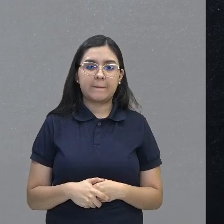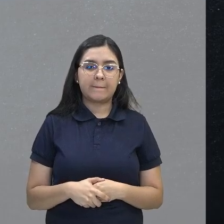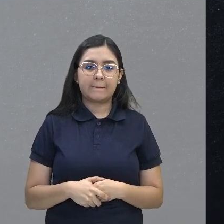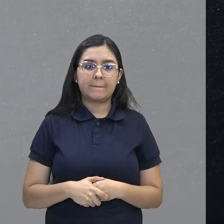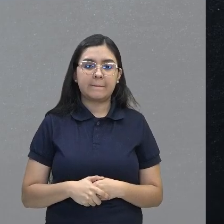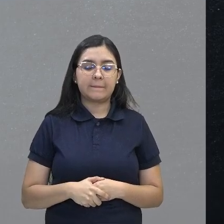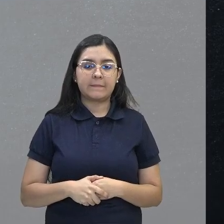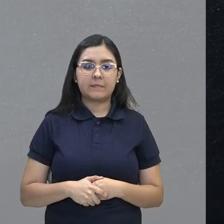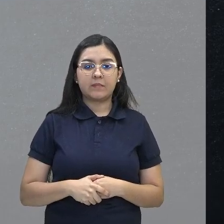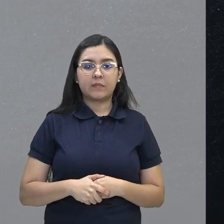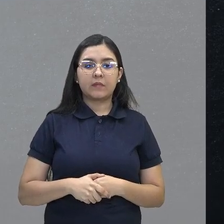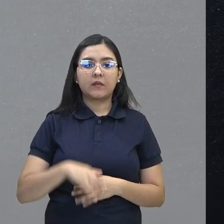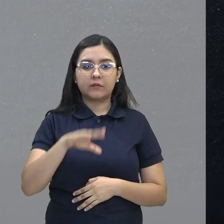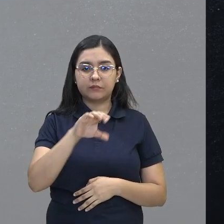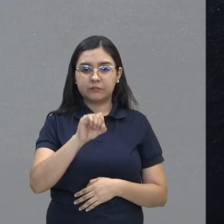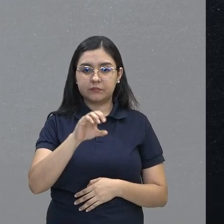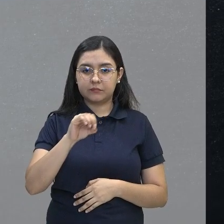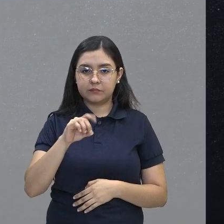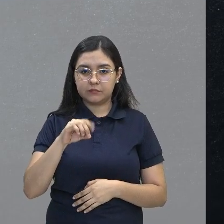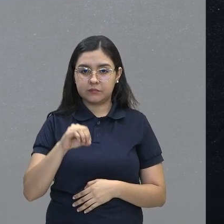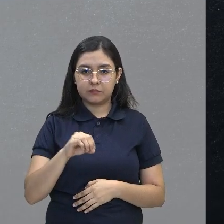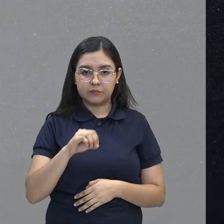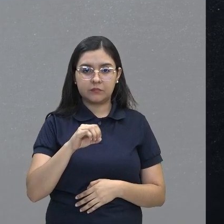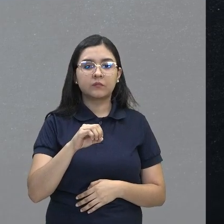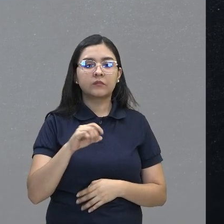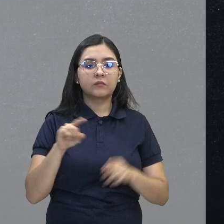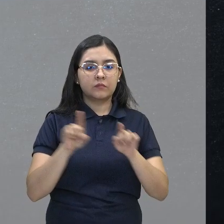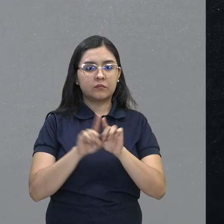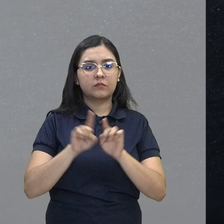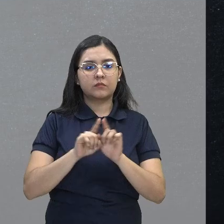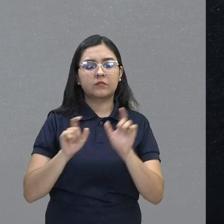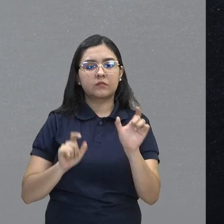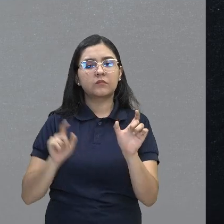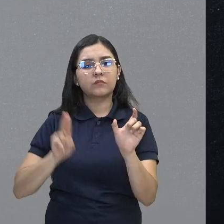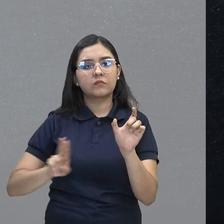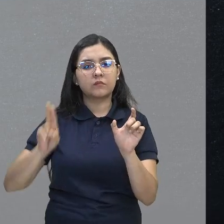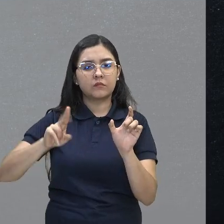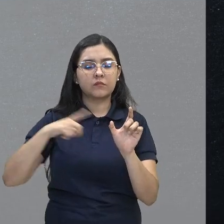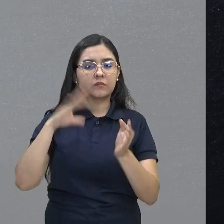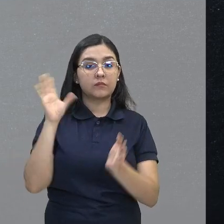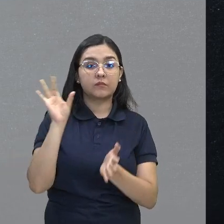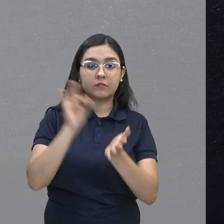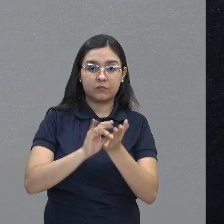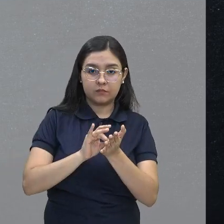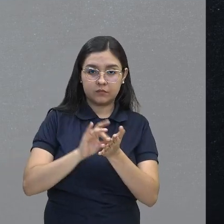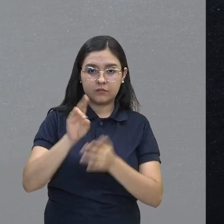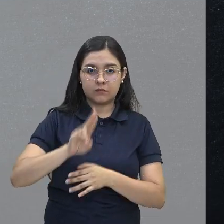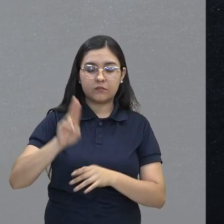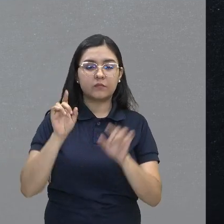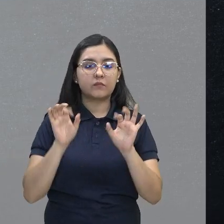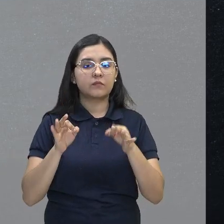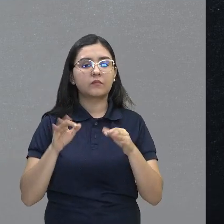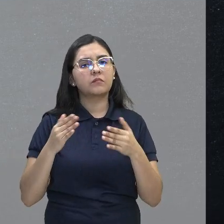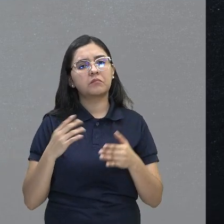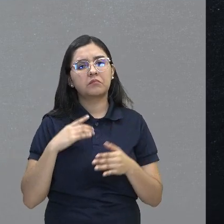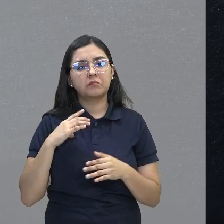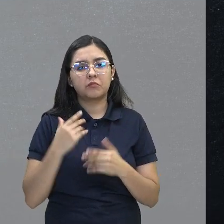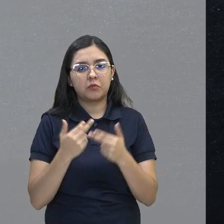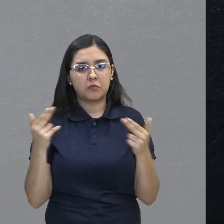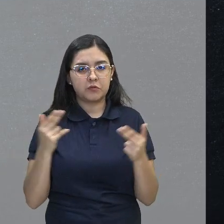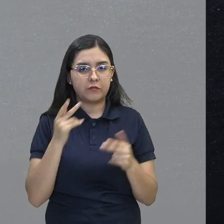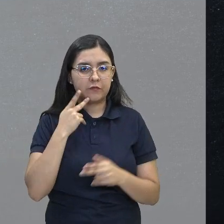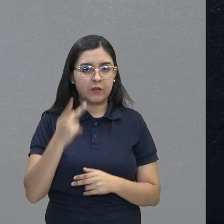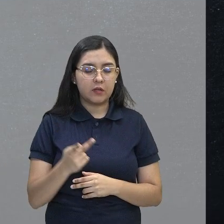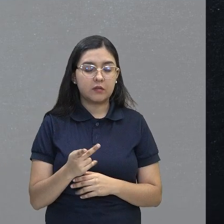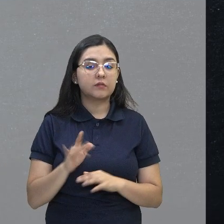Olha só, so do I, então, é uma expressão que eu vou utilizar para confirmar, para afirmar, né, algo que já foi dito. Então,